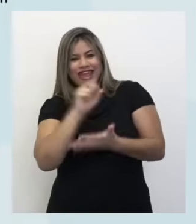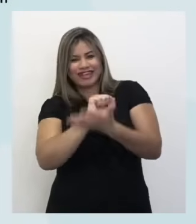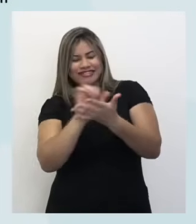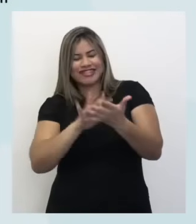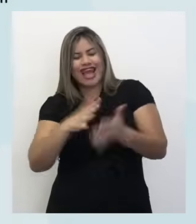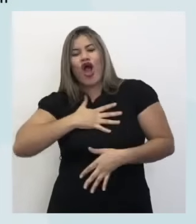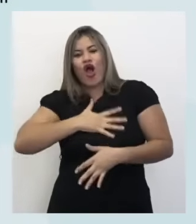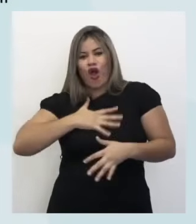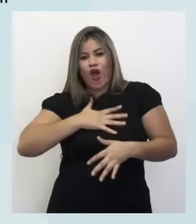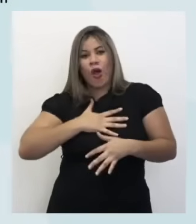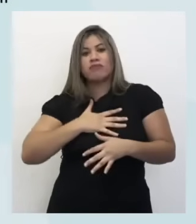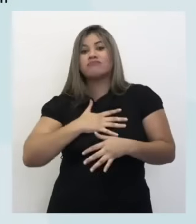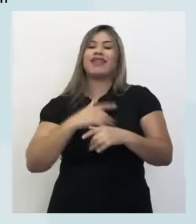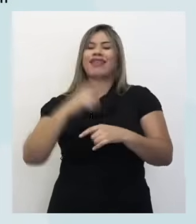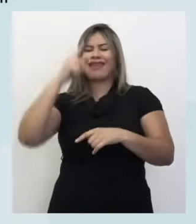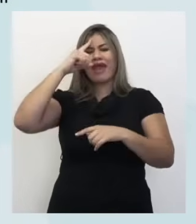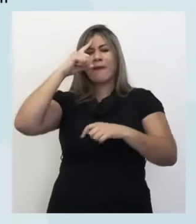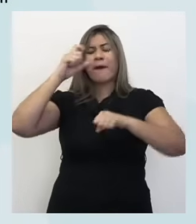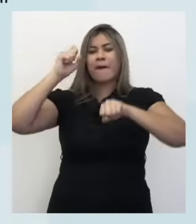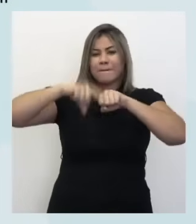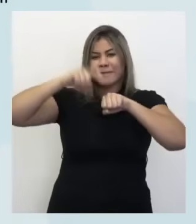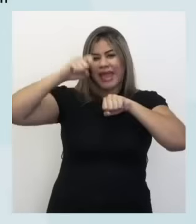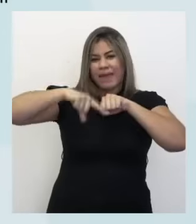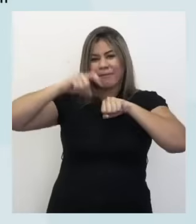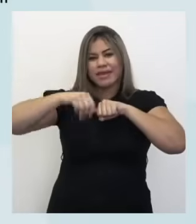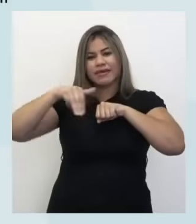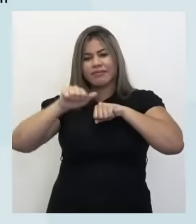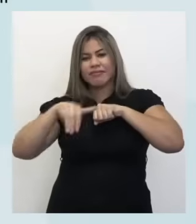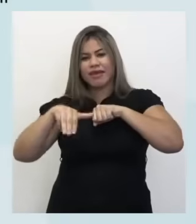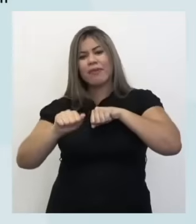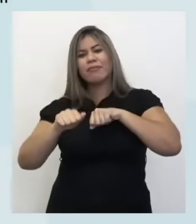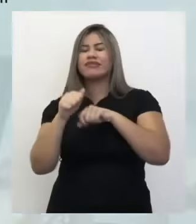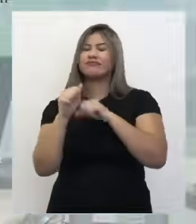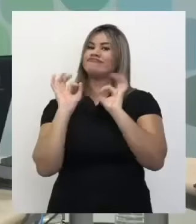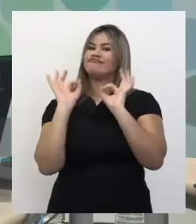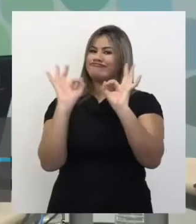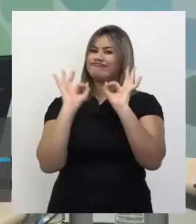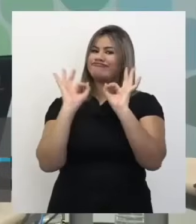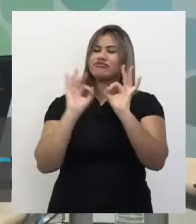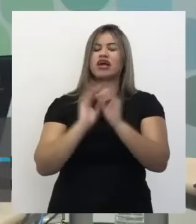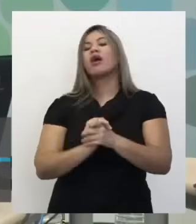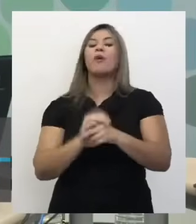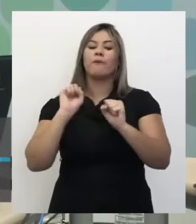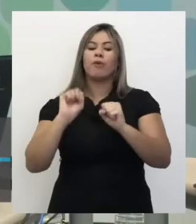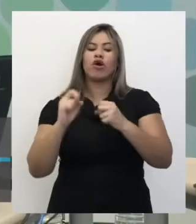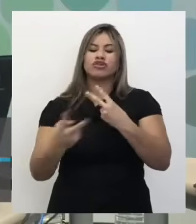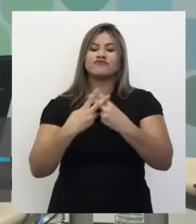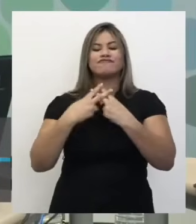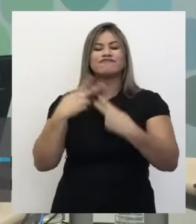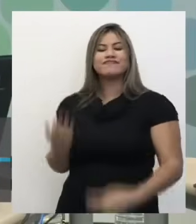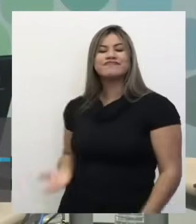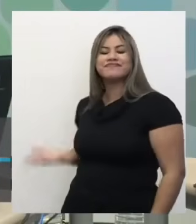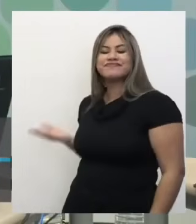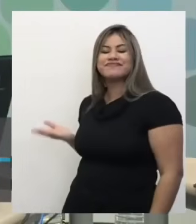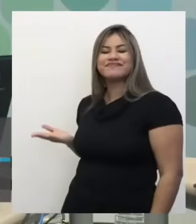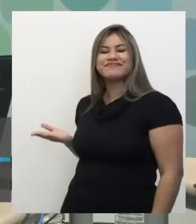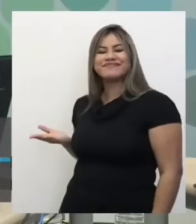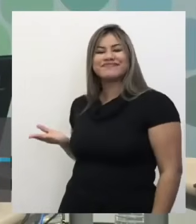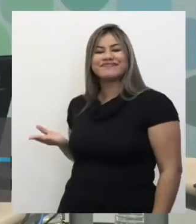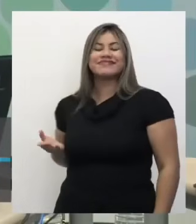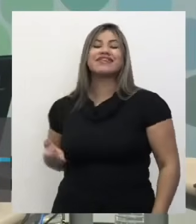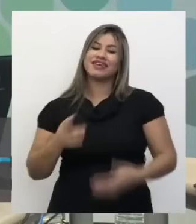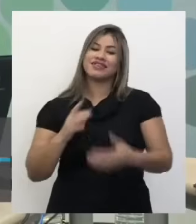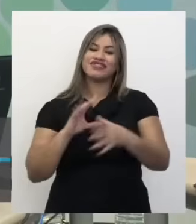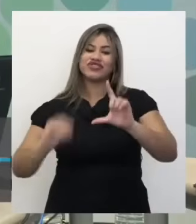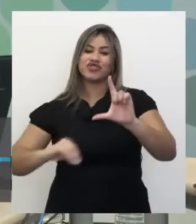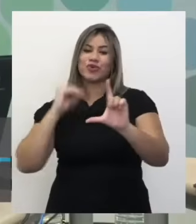memes foram 10. Então, posta lá com a hashtag Eu no CMSP uma tirinha para pro que a gente compartilha, ok? E